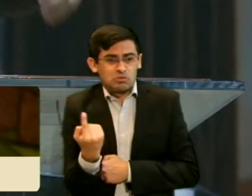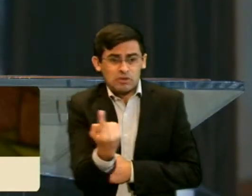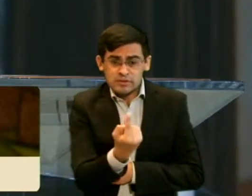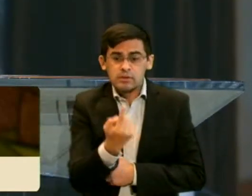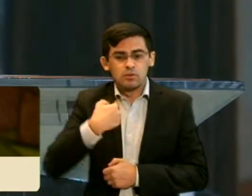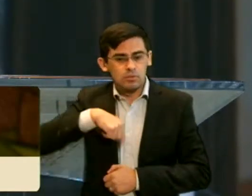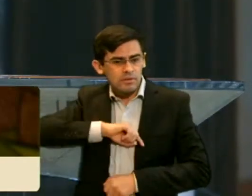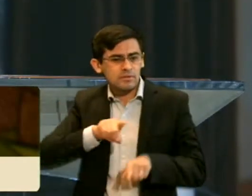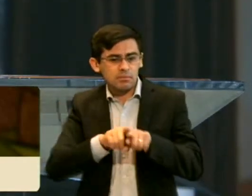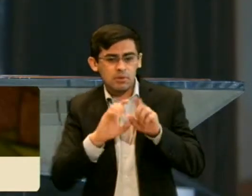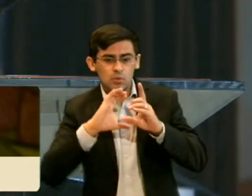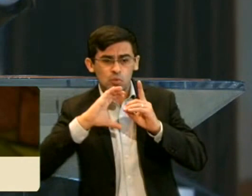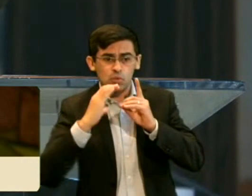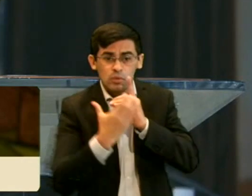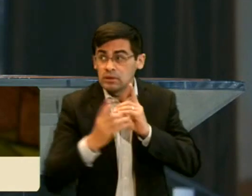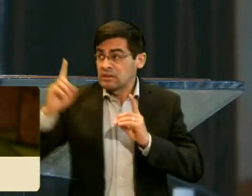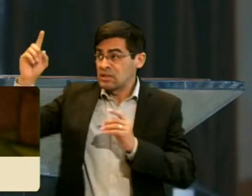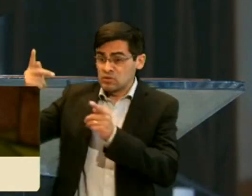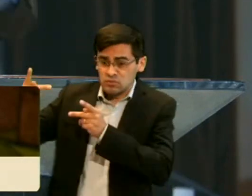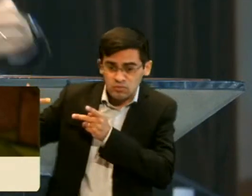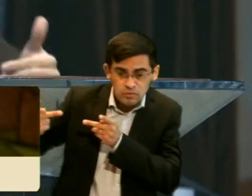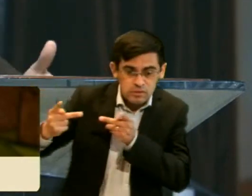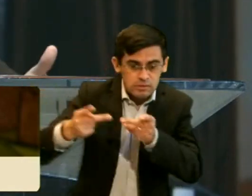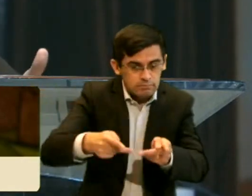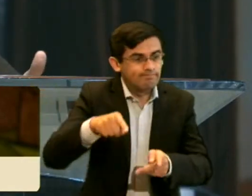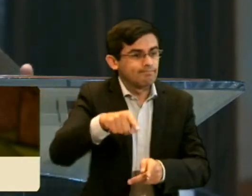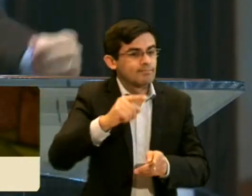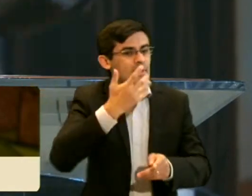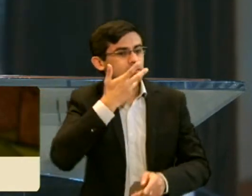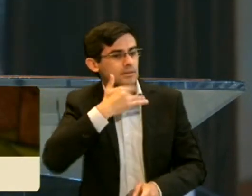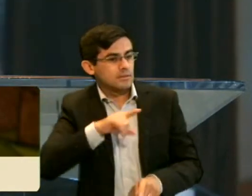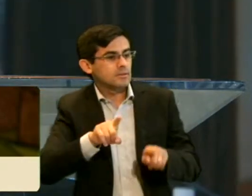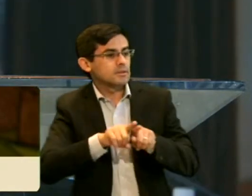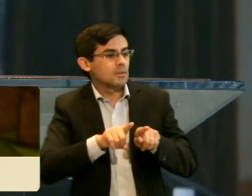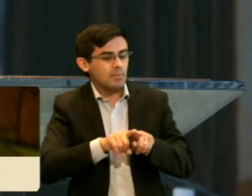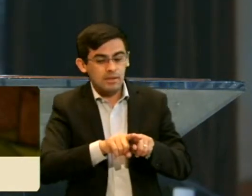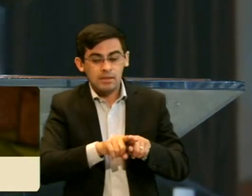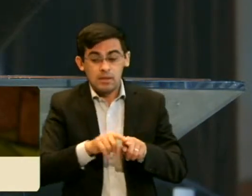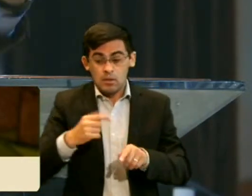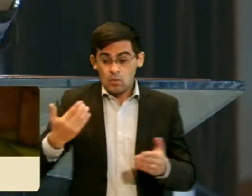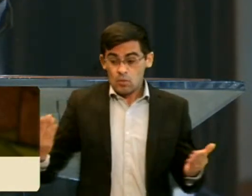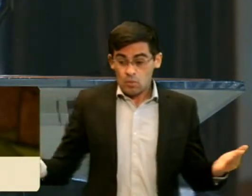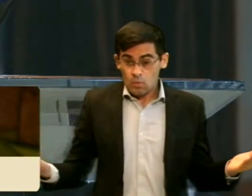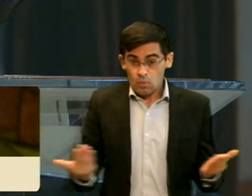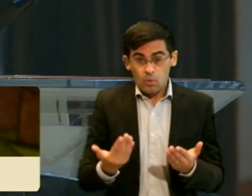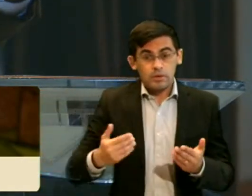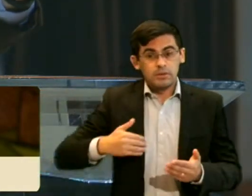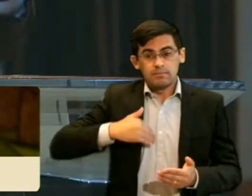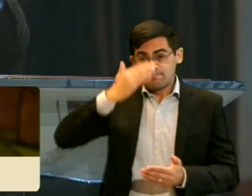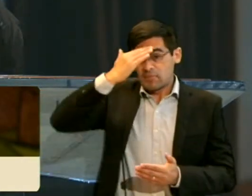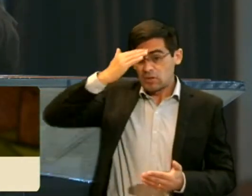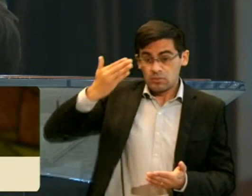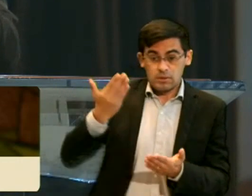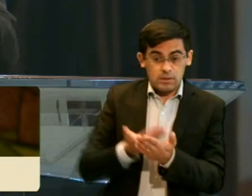crianças. Eu vi Deus se inclinando tantas vezes. Hoje eu creio que a nossa